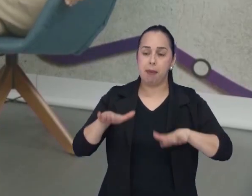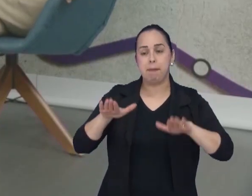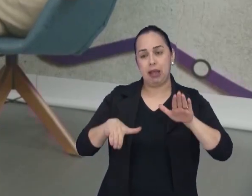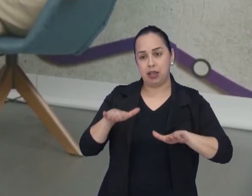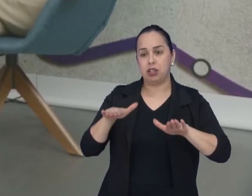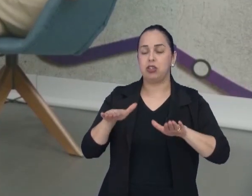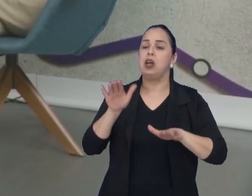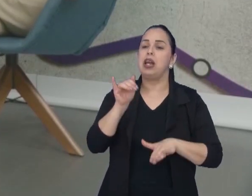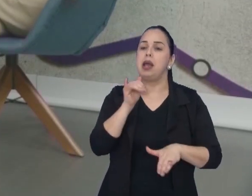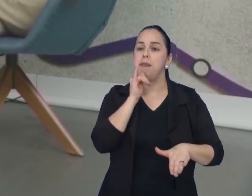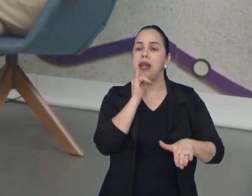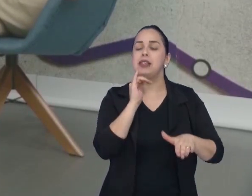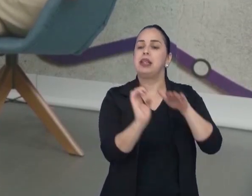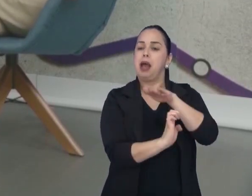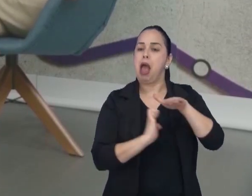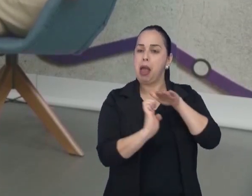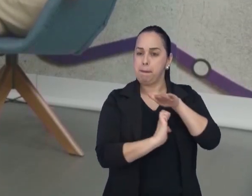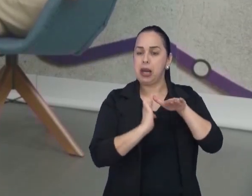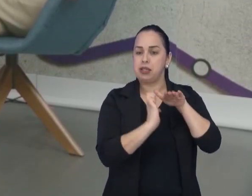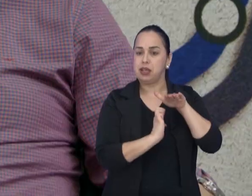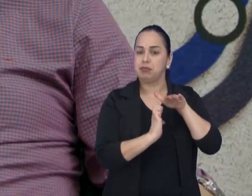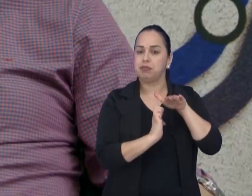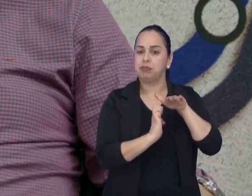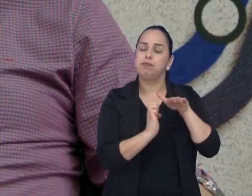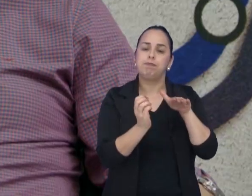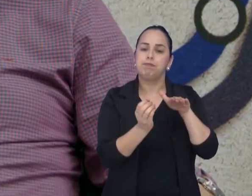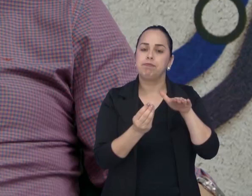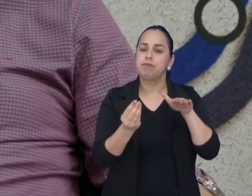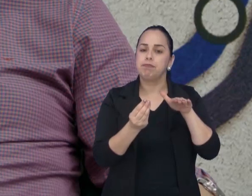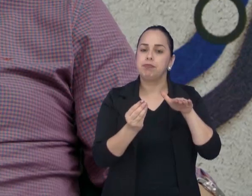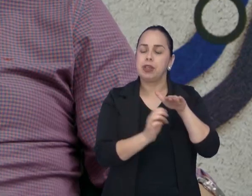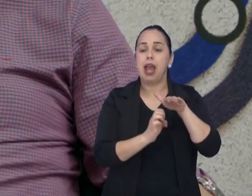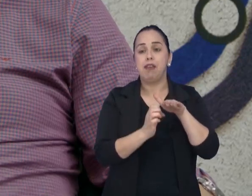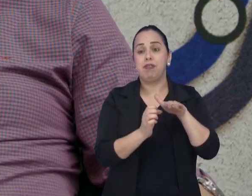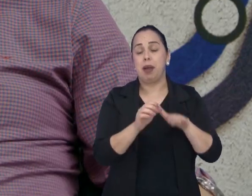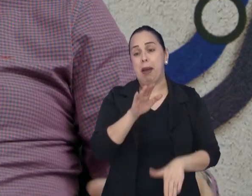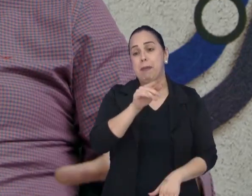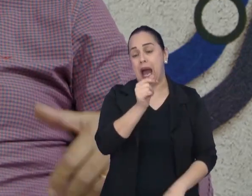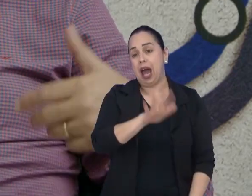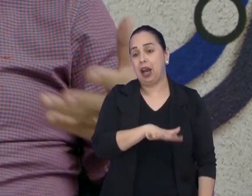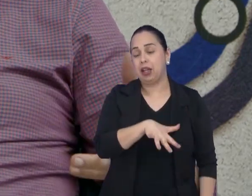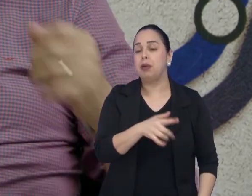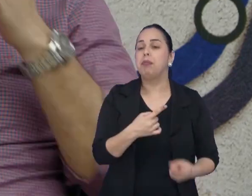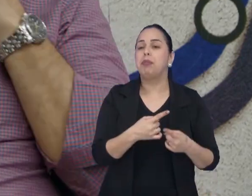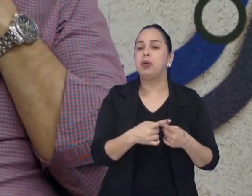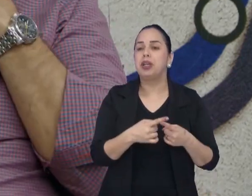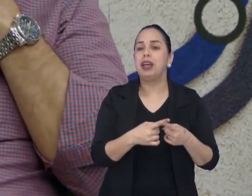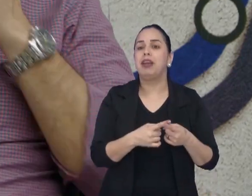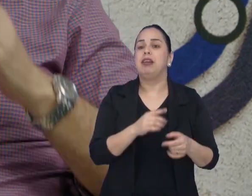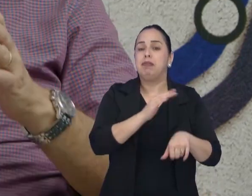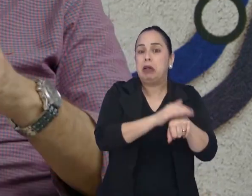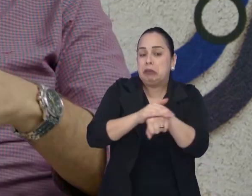processo industrializado como esse que nós vimos, ele torna-se mais barato, porque é feito com uma